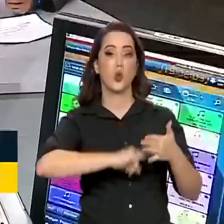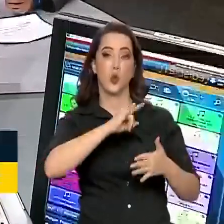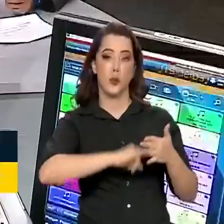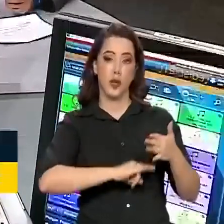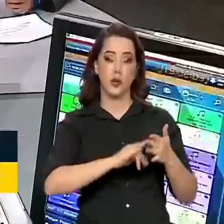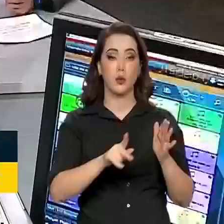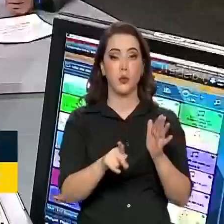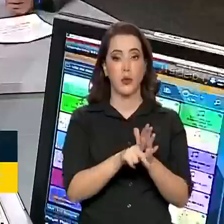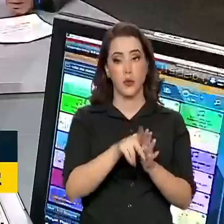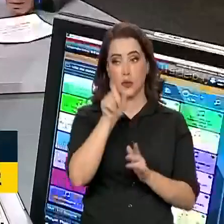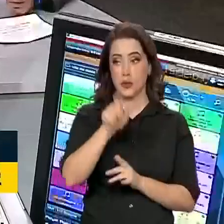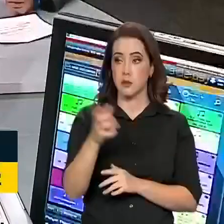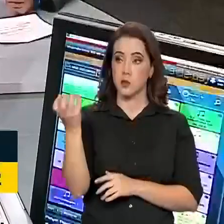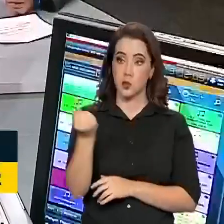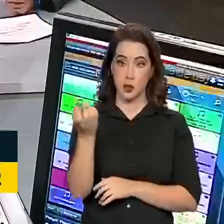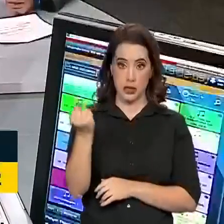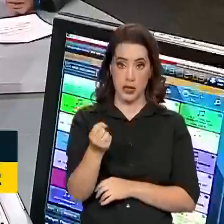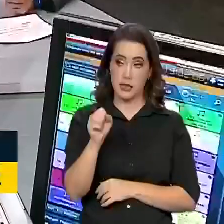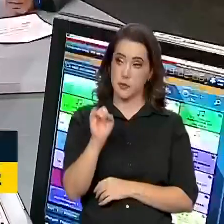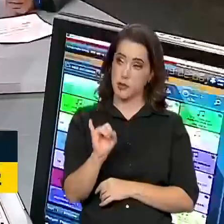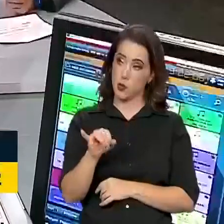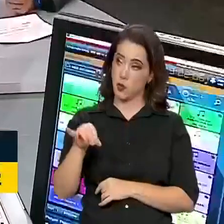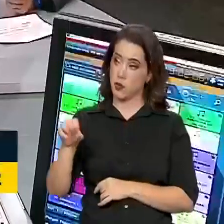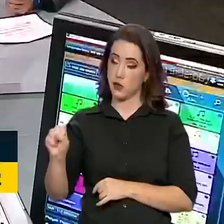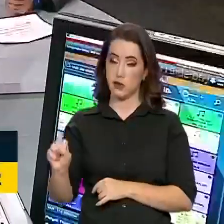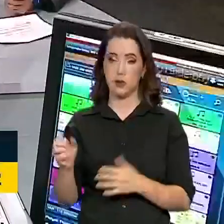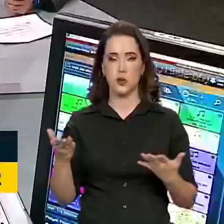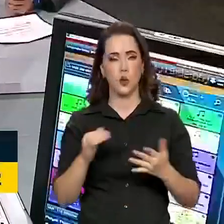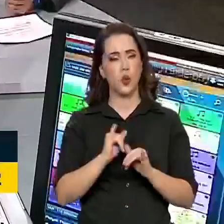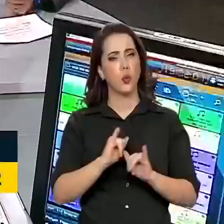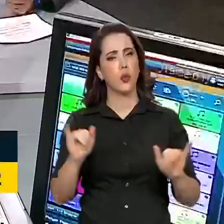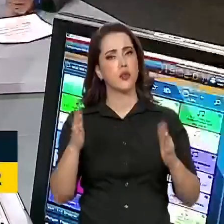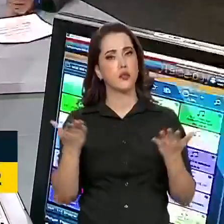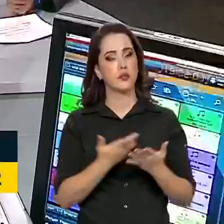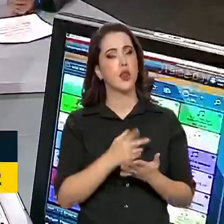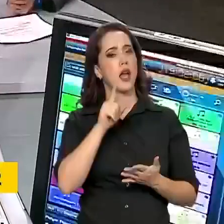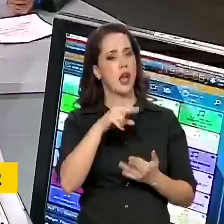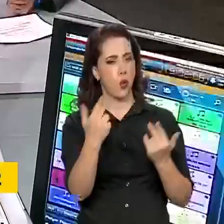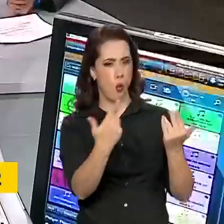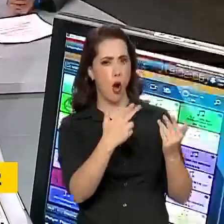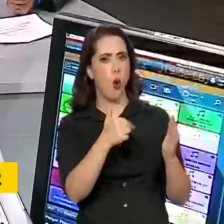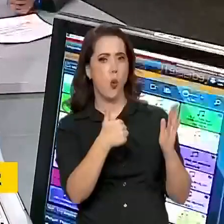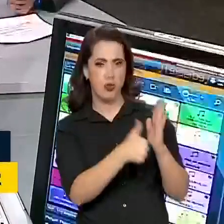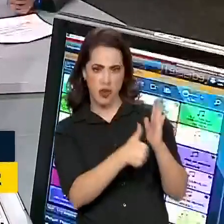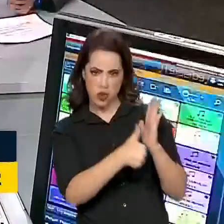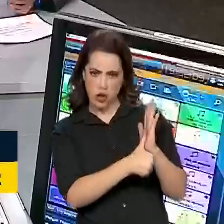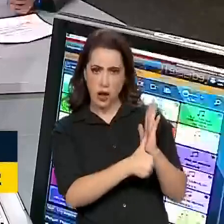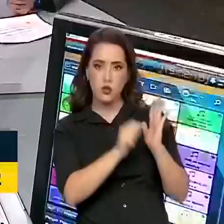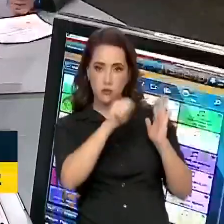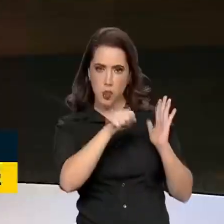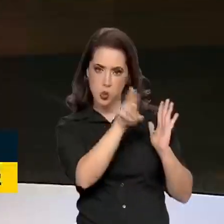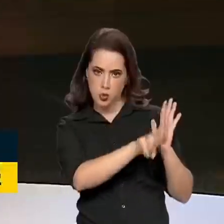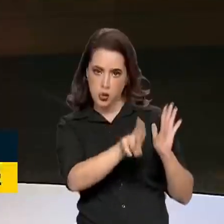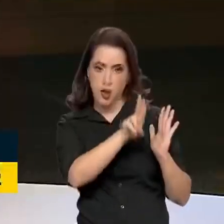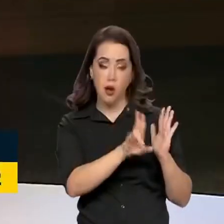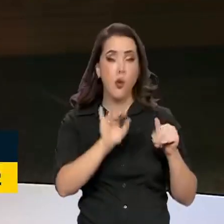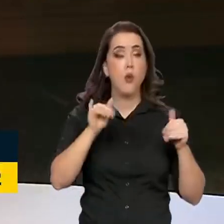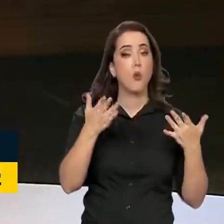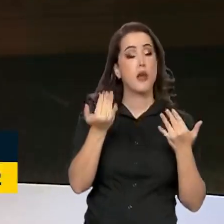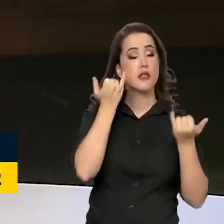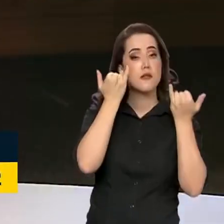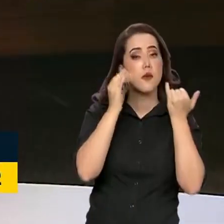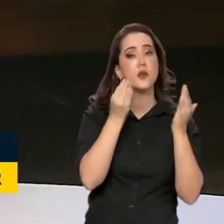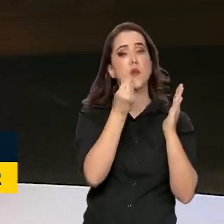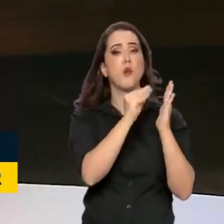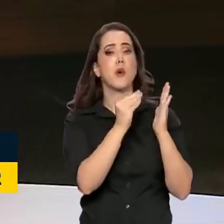do INSS, que foi lançada hoje. Ela vai funcionar como um documento de identificação? Quais são as informações que esse documento virtual vai ter e